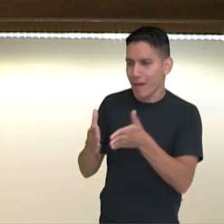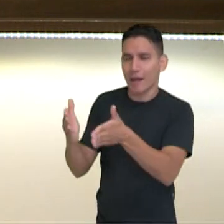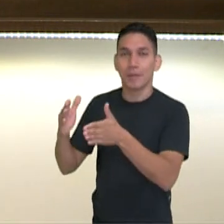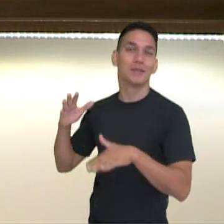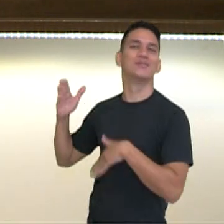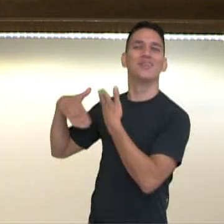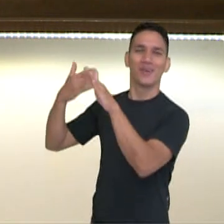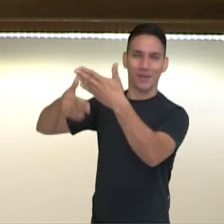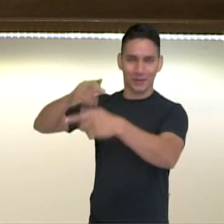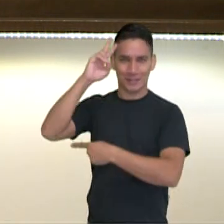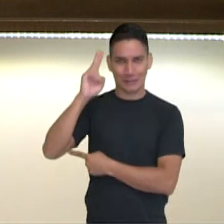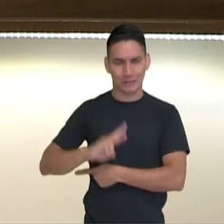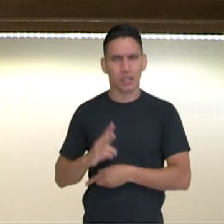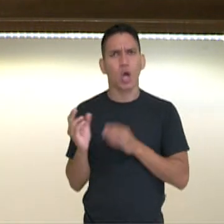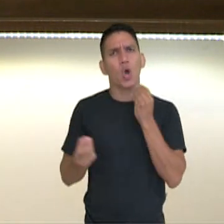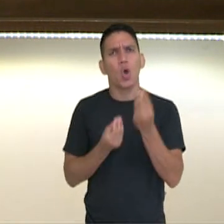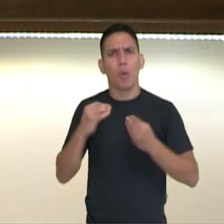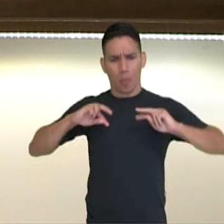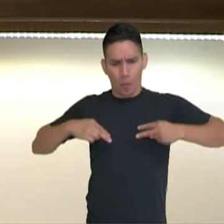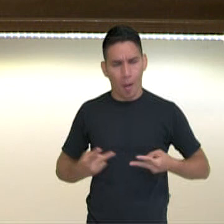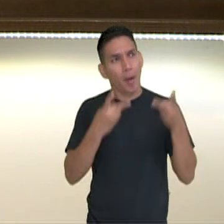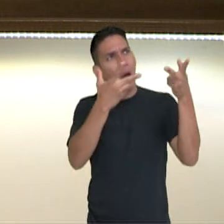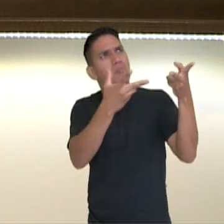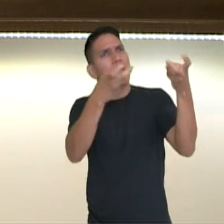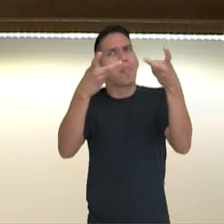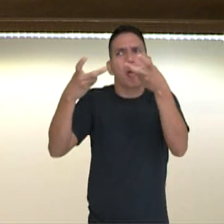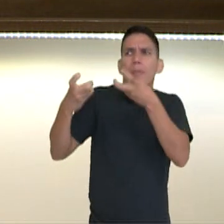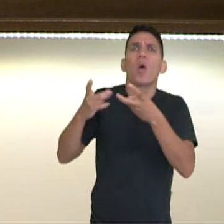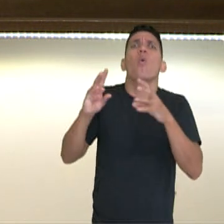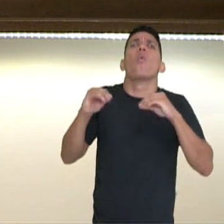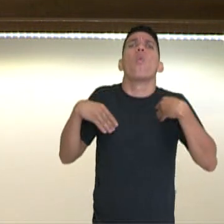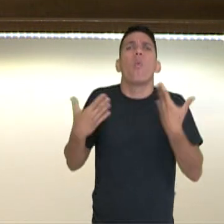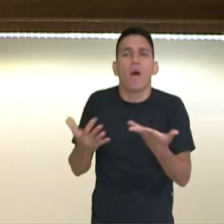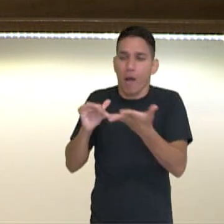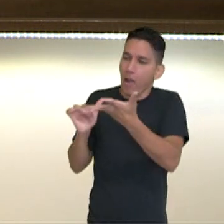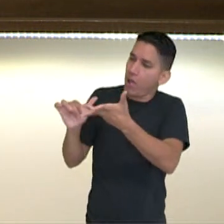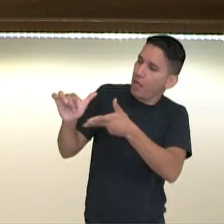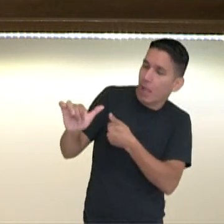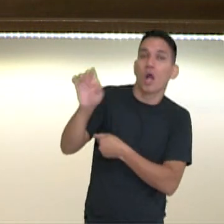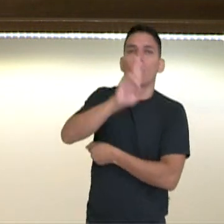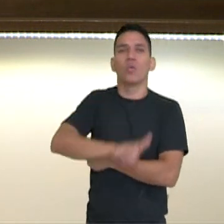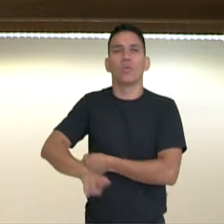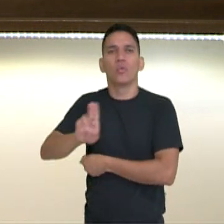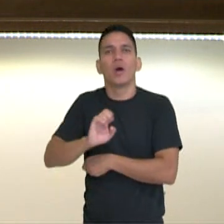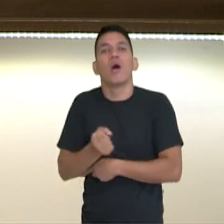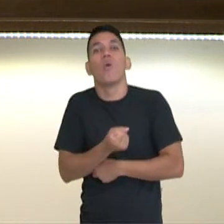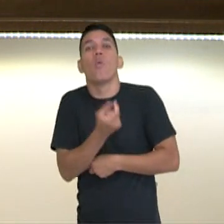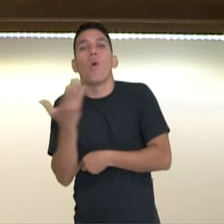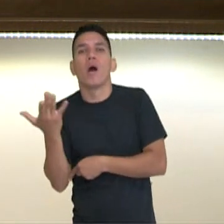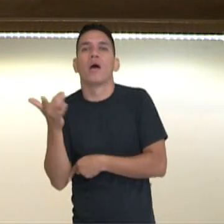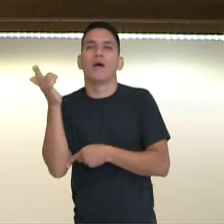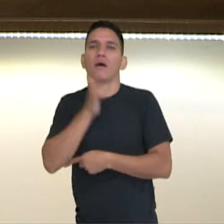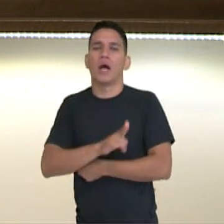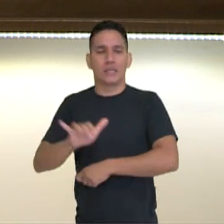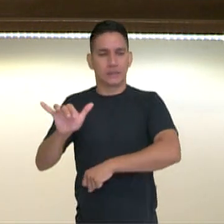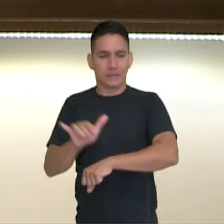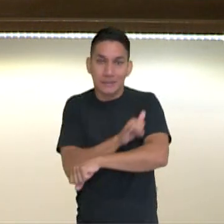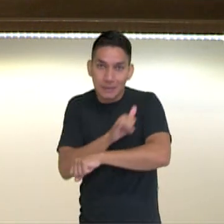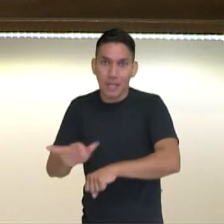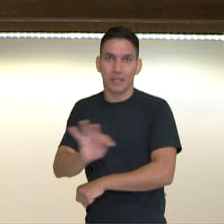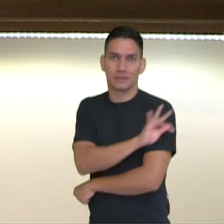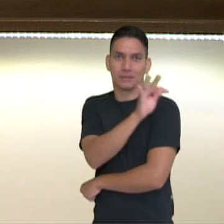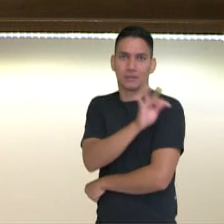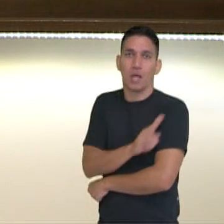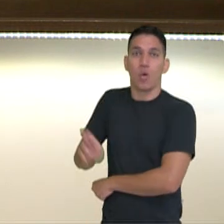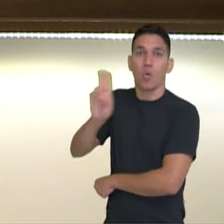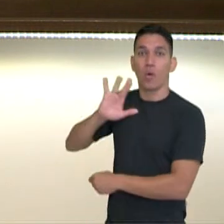história. O que ele observava, quais eram os elementos utilizados e quais são as técnicas e os elementos utilizados